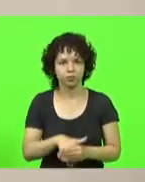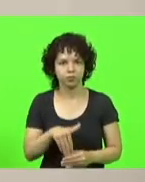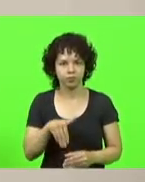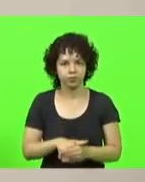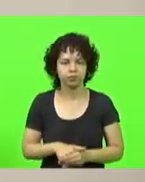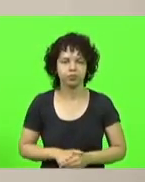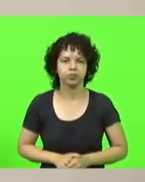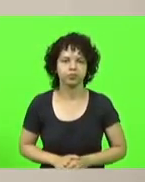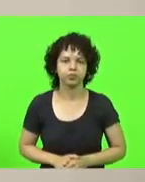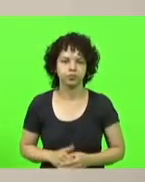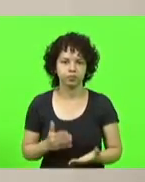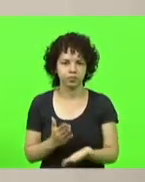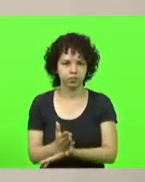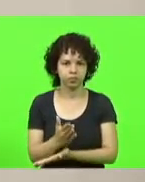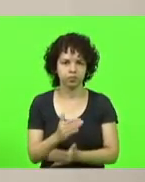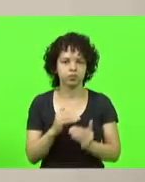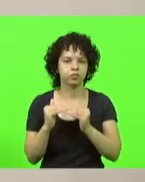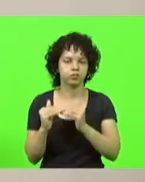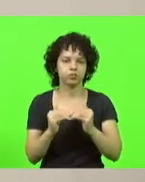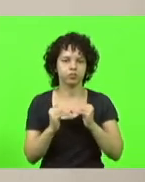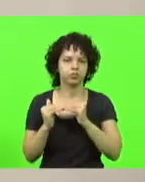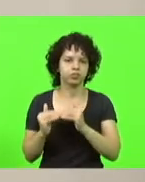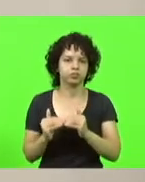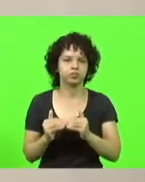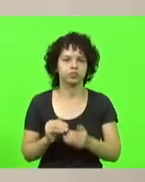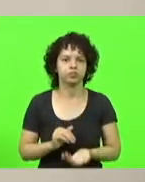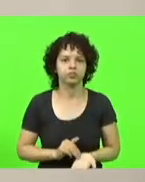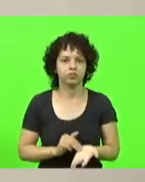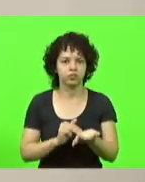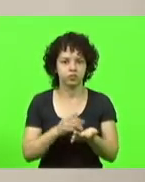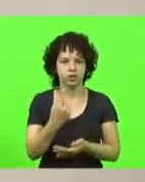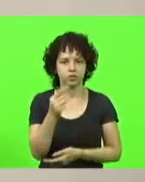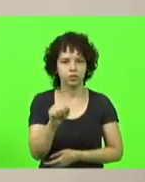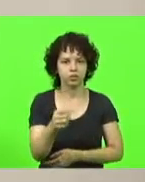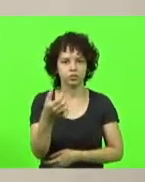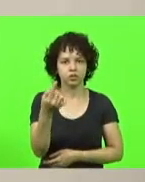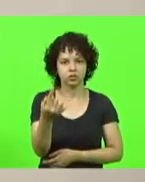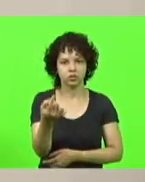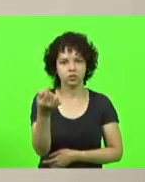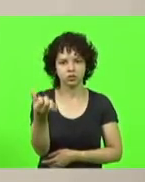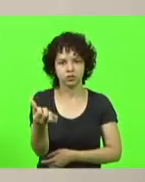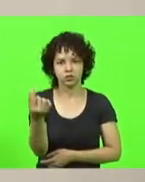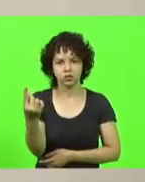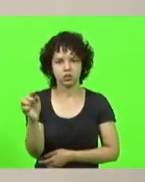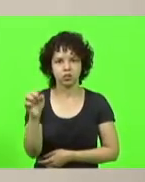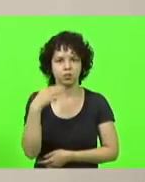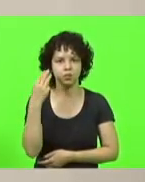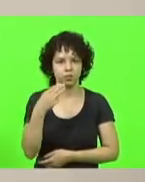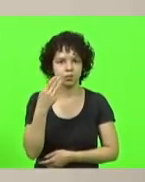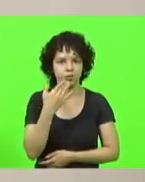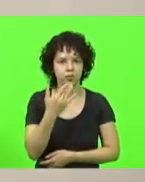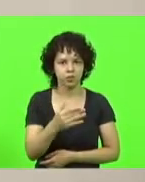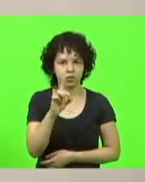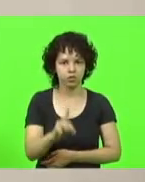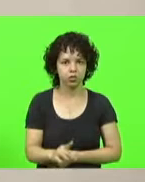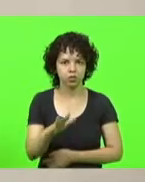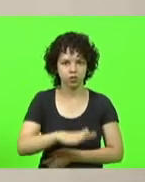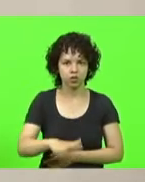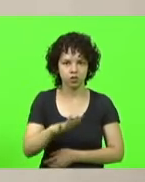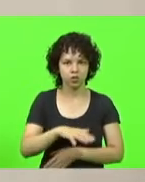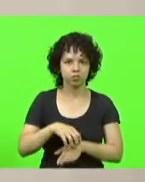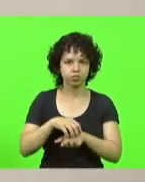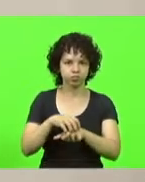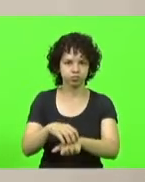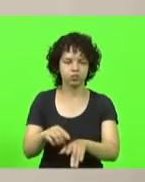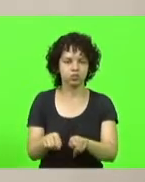encontram. Aprovado por unanimidade. Moção 1161, autor deputado Márcio Machado, apelando ao diretor-geral da Agência Nacional de Transporte Terrestre e